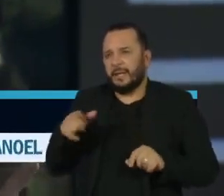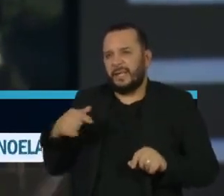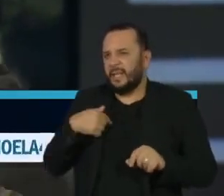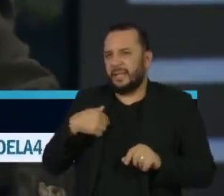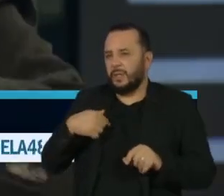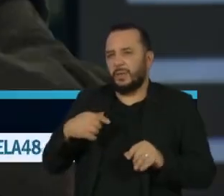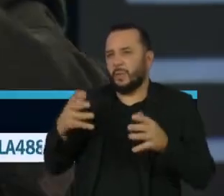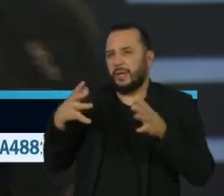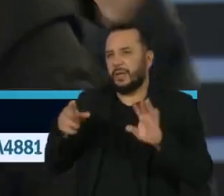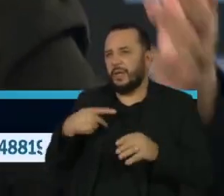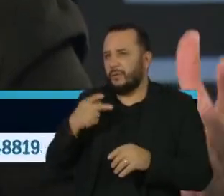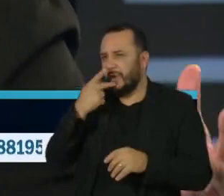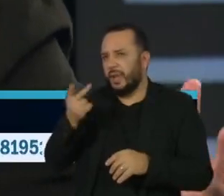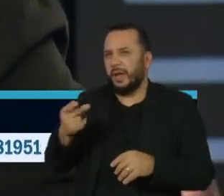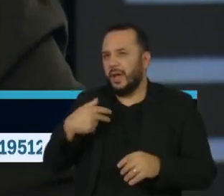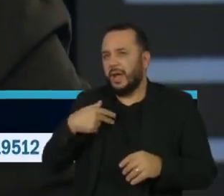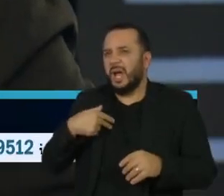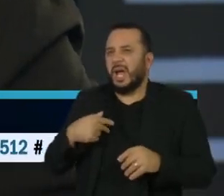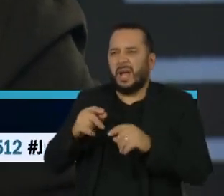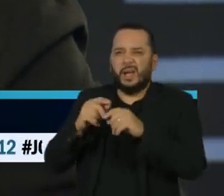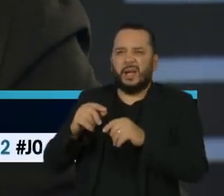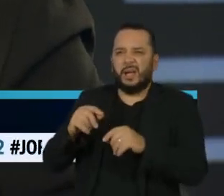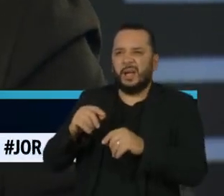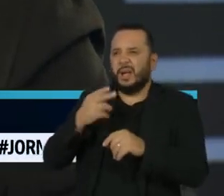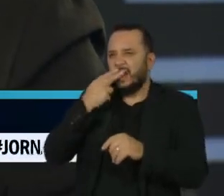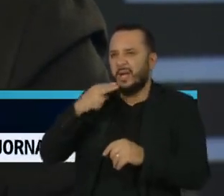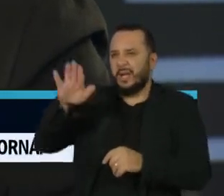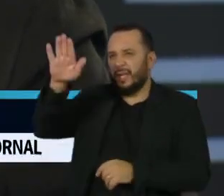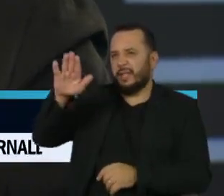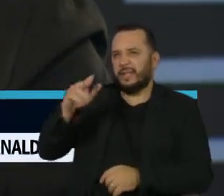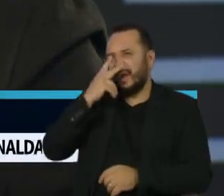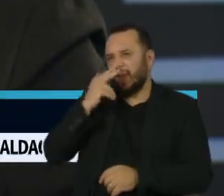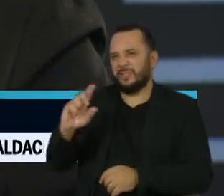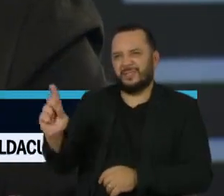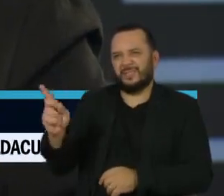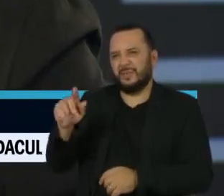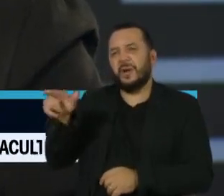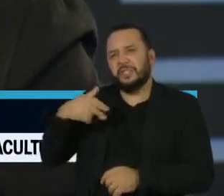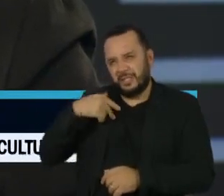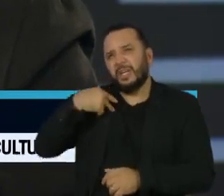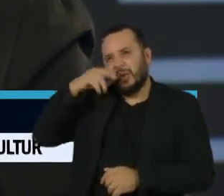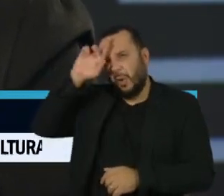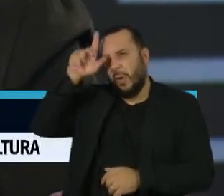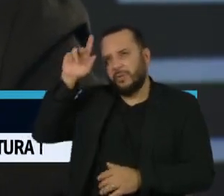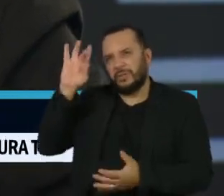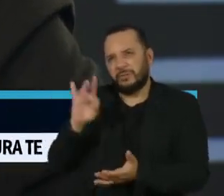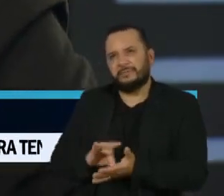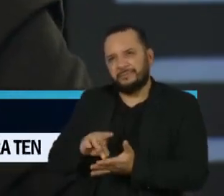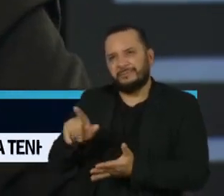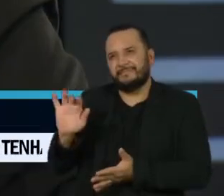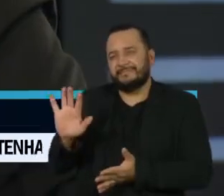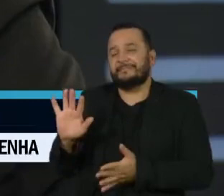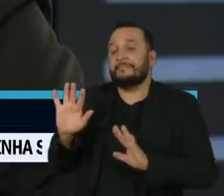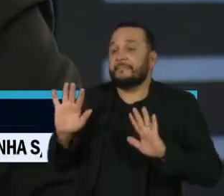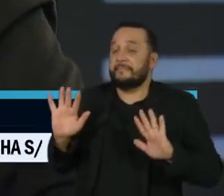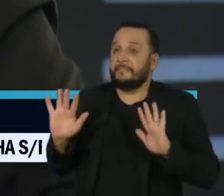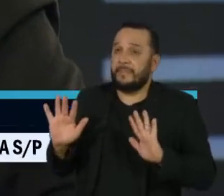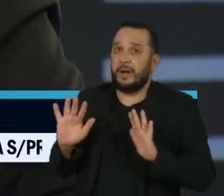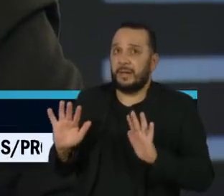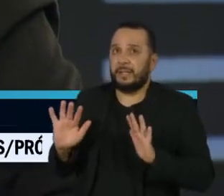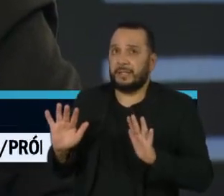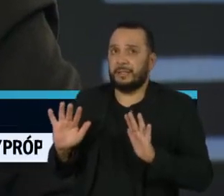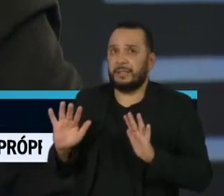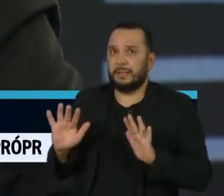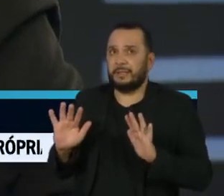porque é um exemplo tão escandaloso que poria em risco qualquer futuro político dele, né? Mas, assim, eu